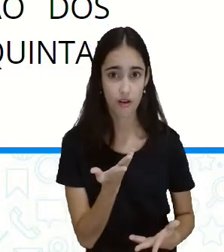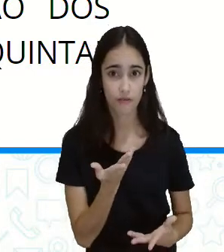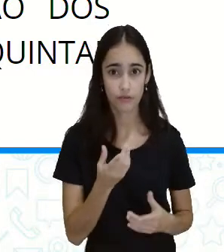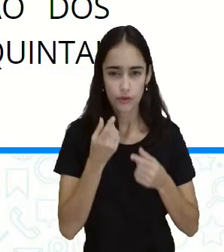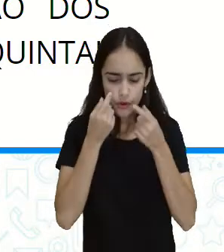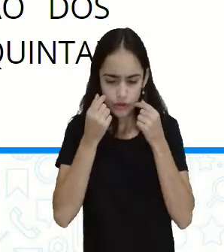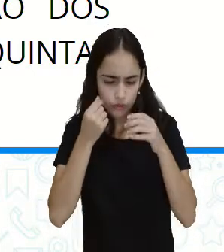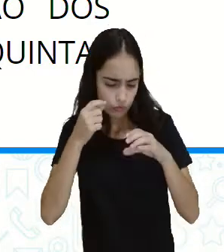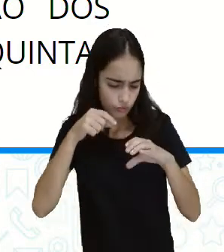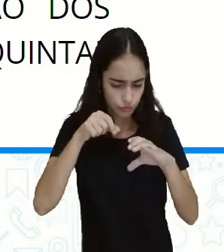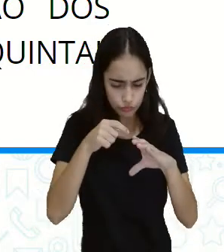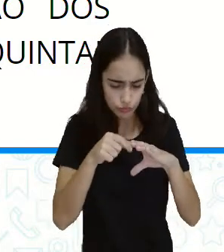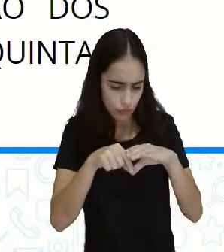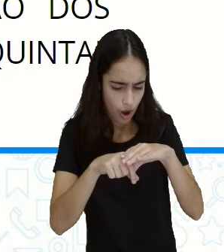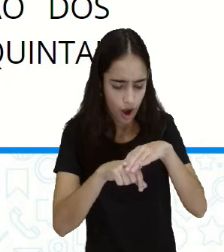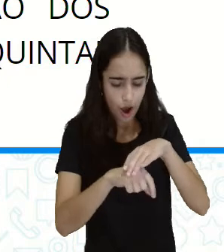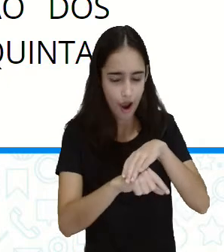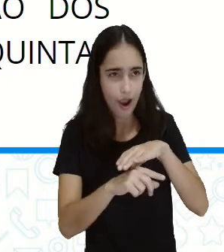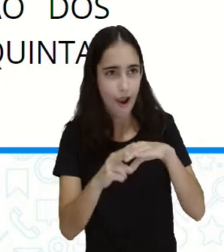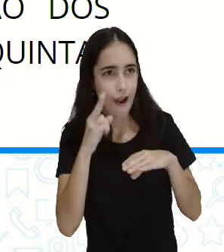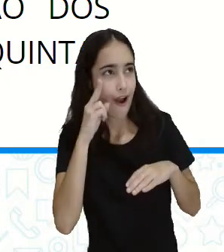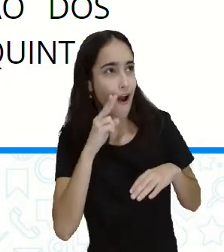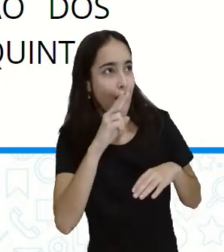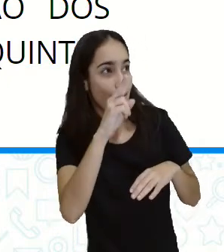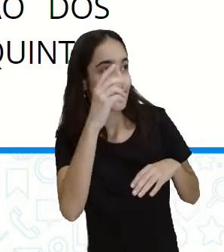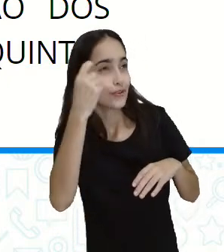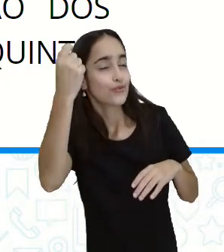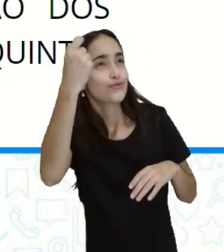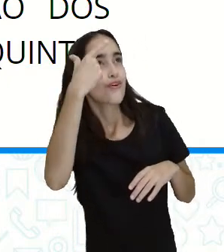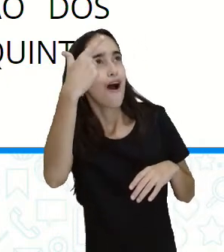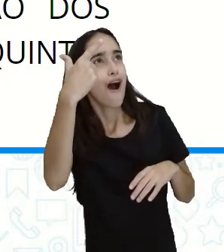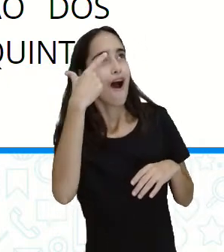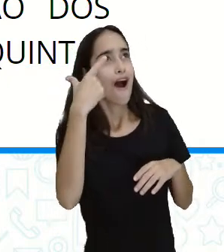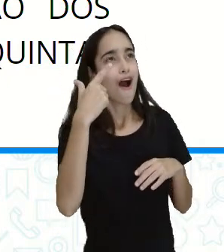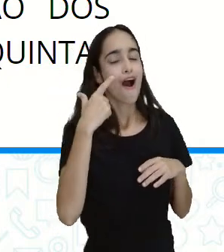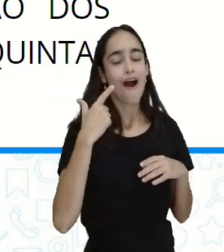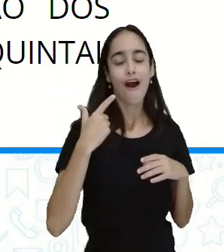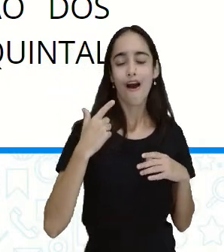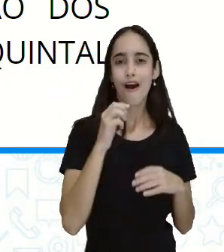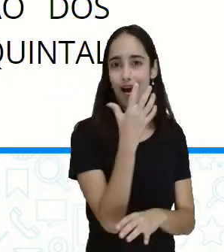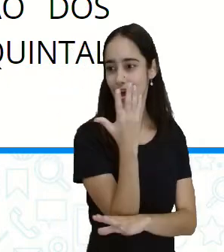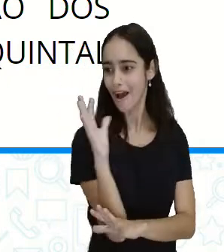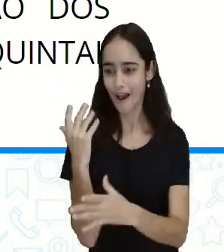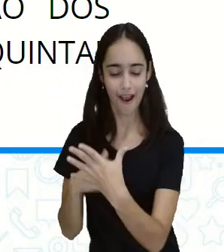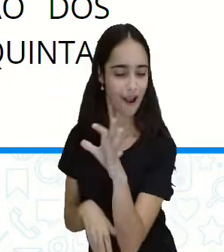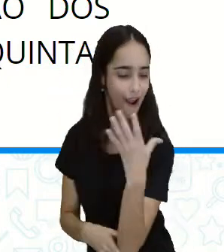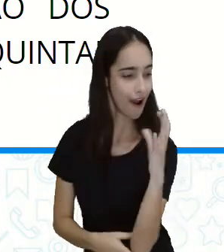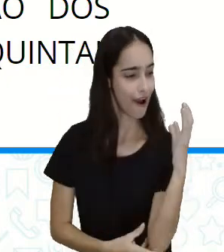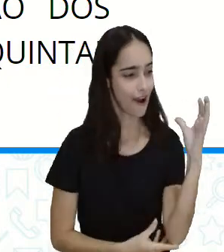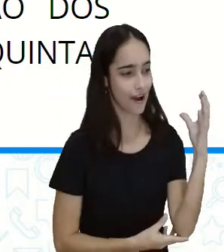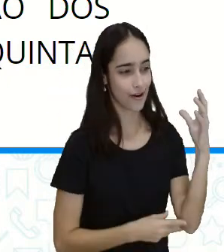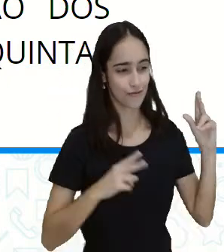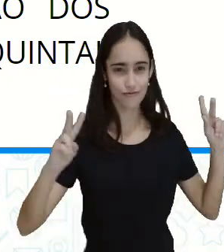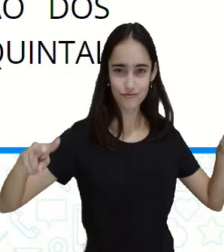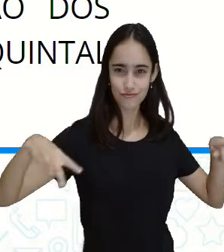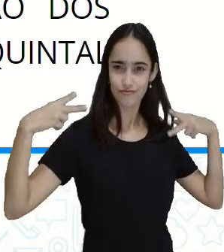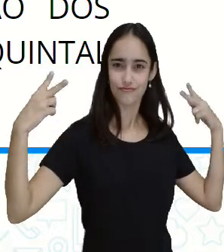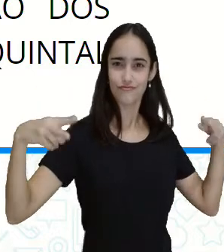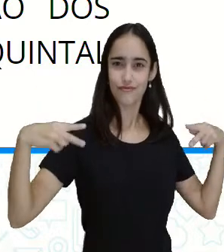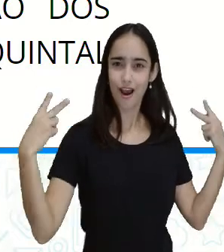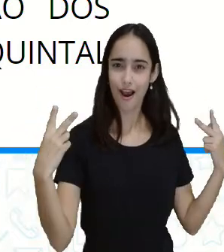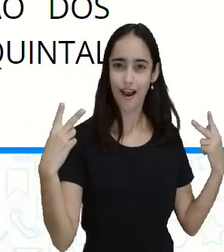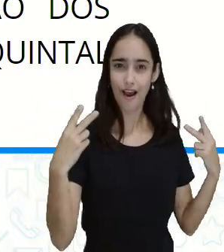admirou a luz do sol, o verdor das árvores, a correnteza dos ribeirões, a habitação